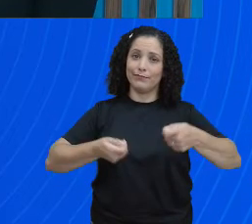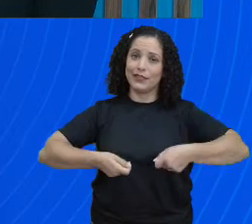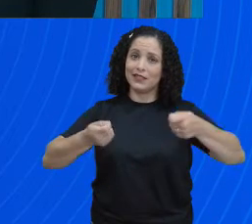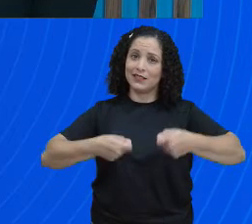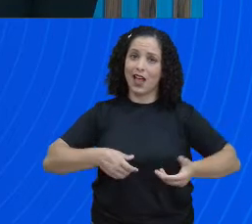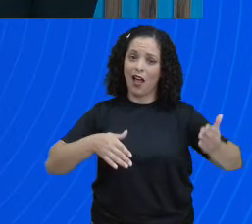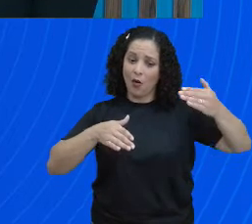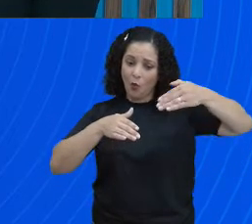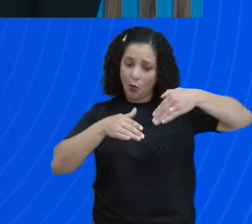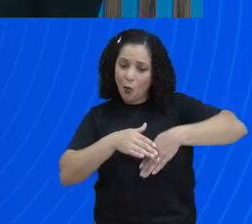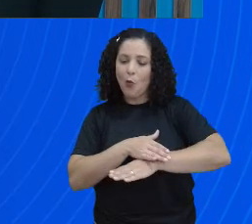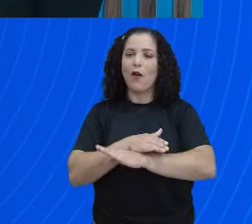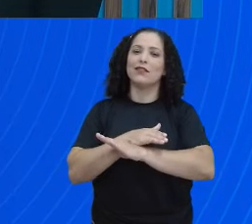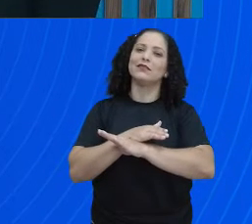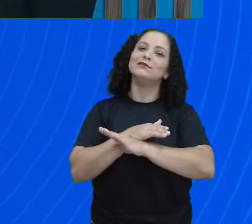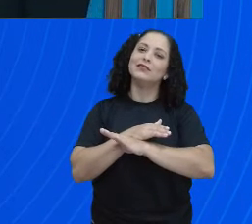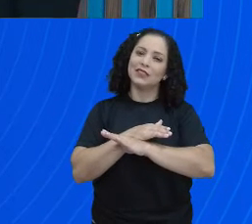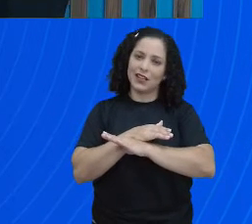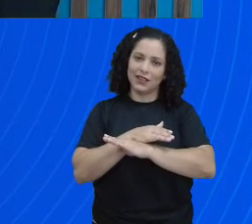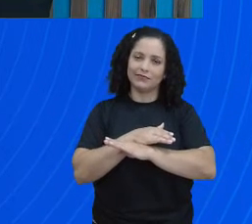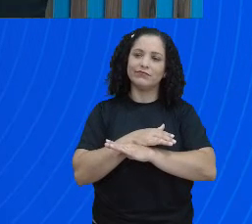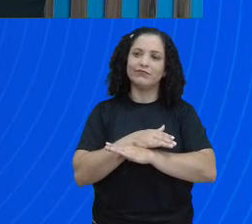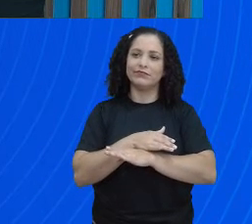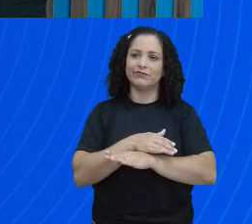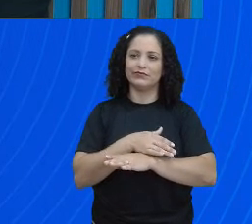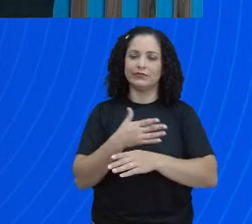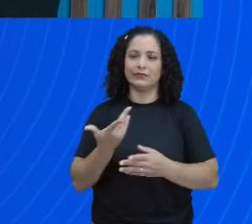vai guardar ele, né,